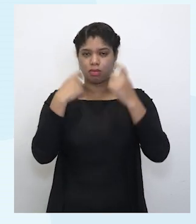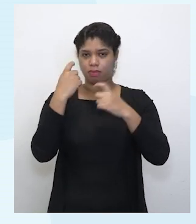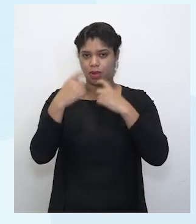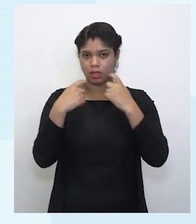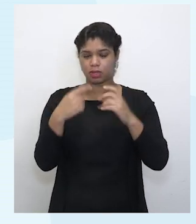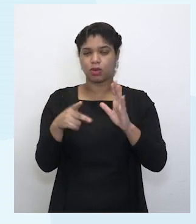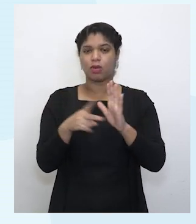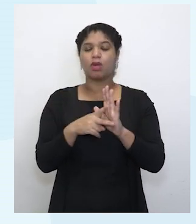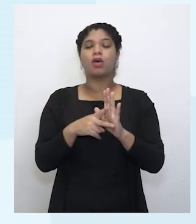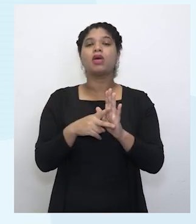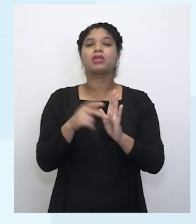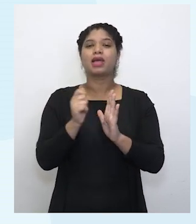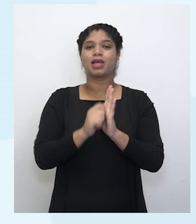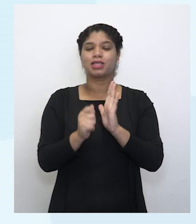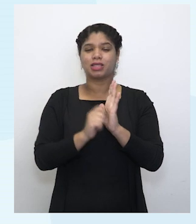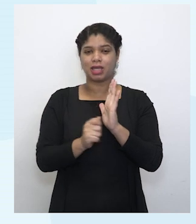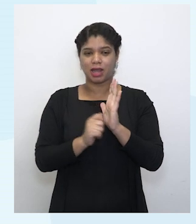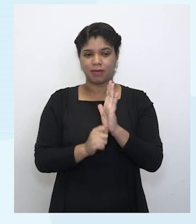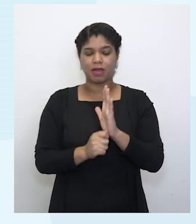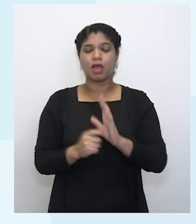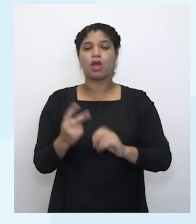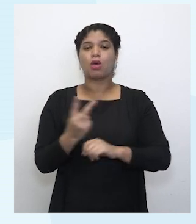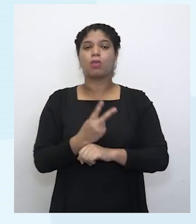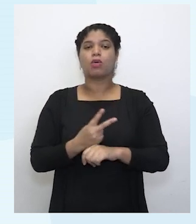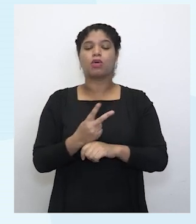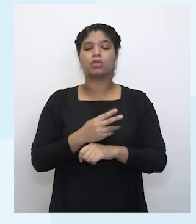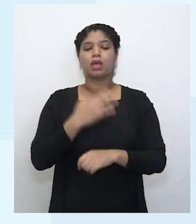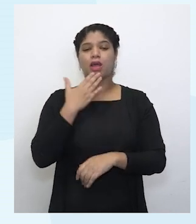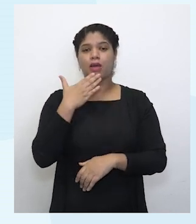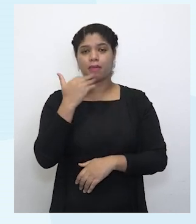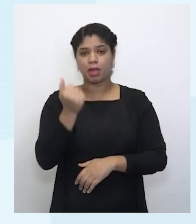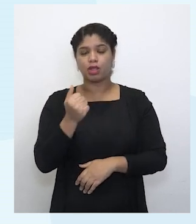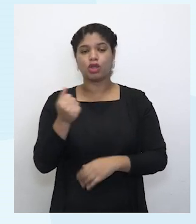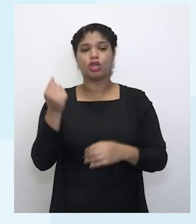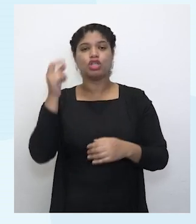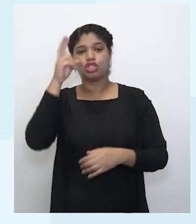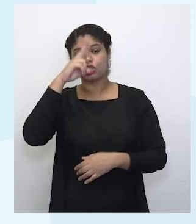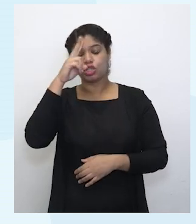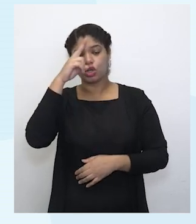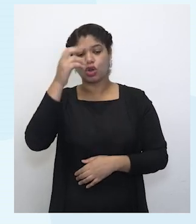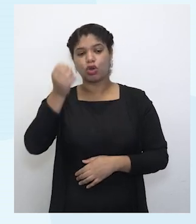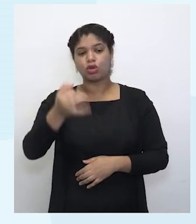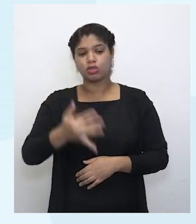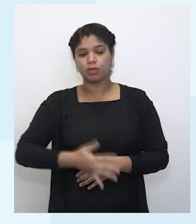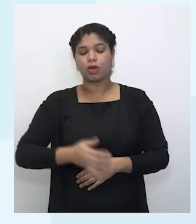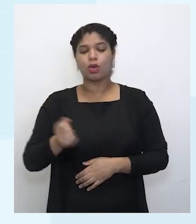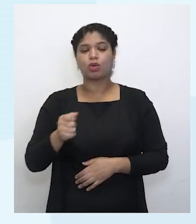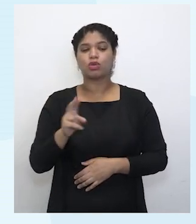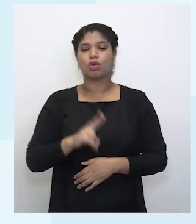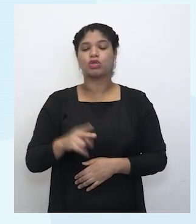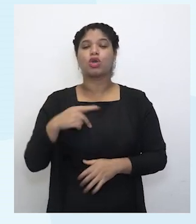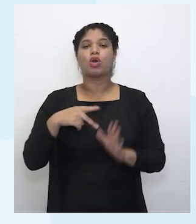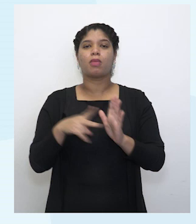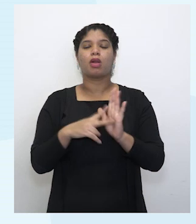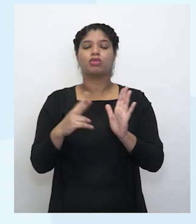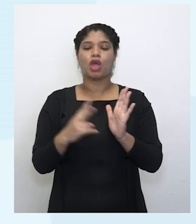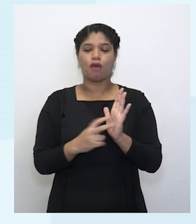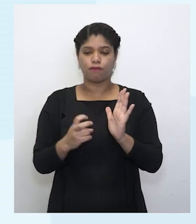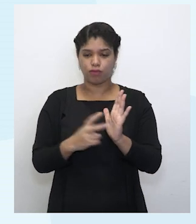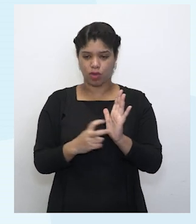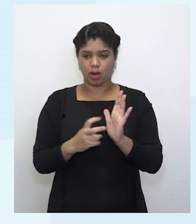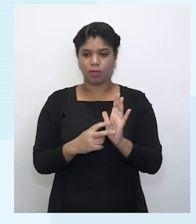enquanto escrevem, vai ser buscar a melhor forma de contar aquela história, utilizando o vocabulário, né, o